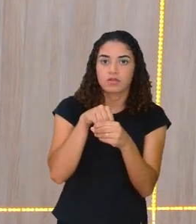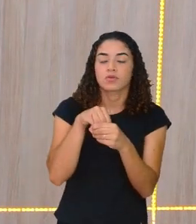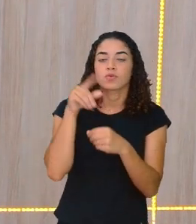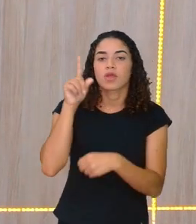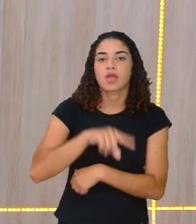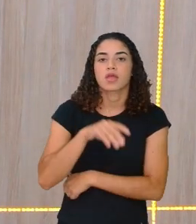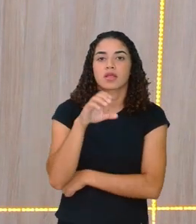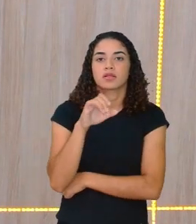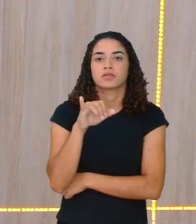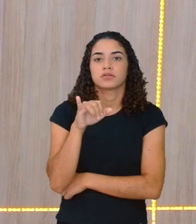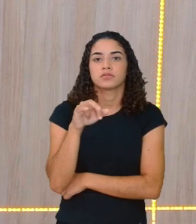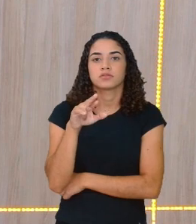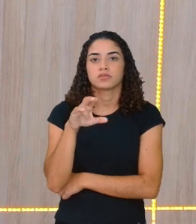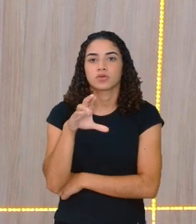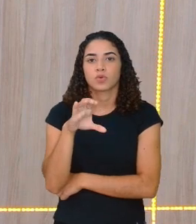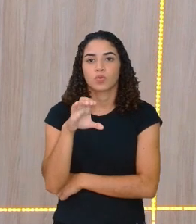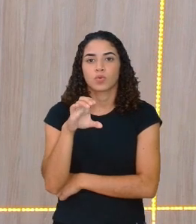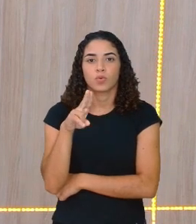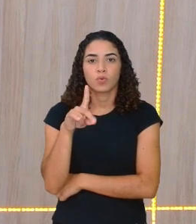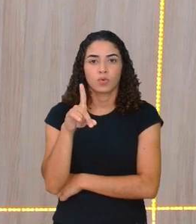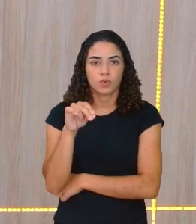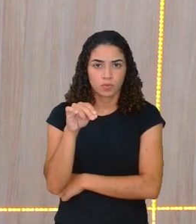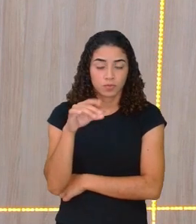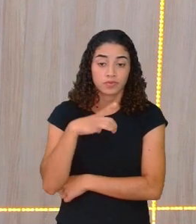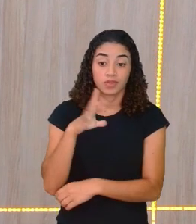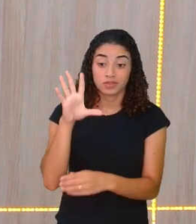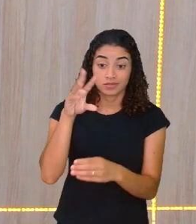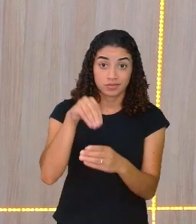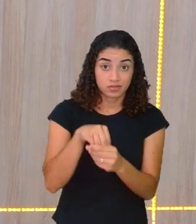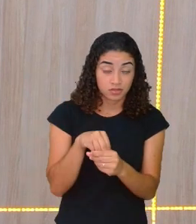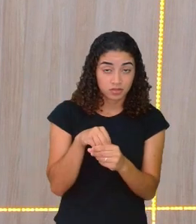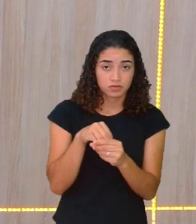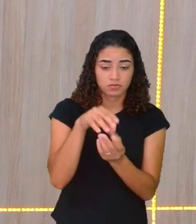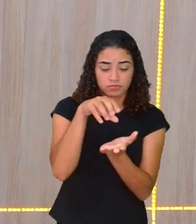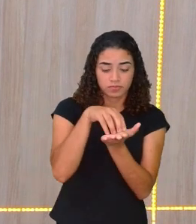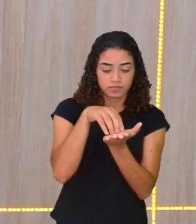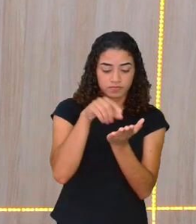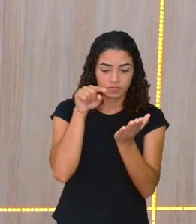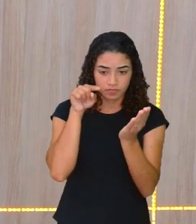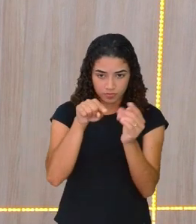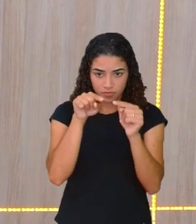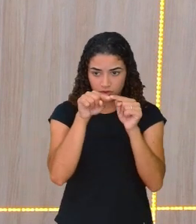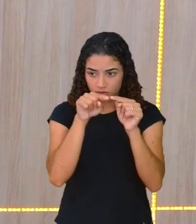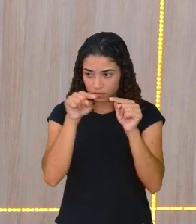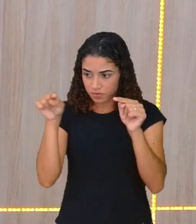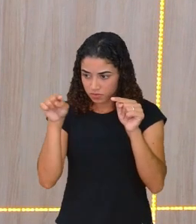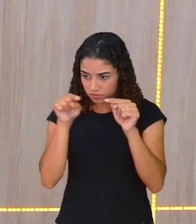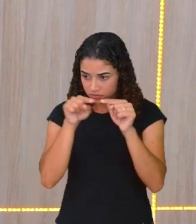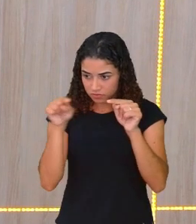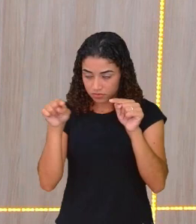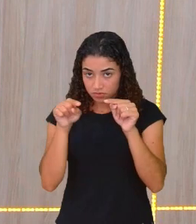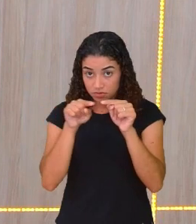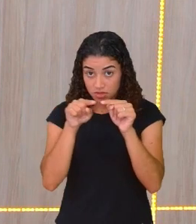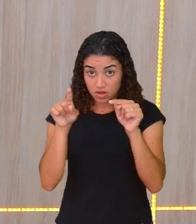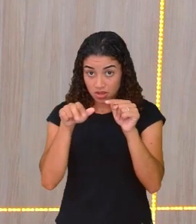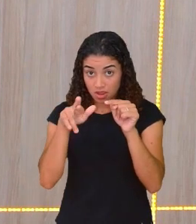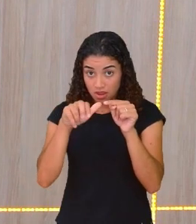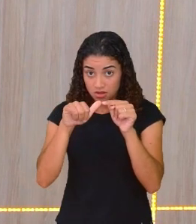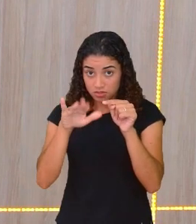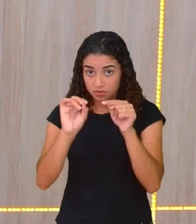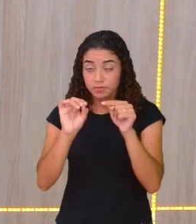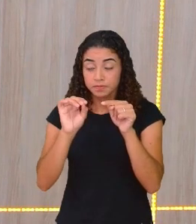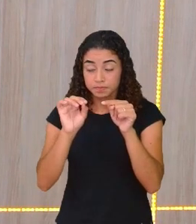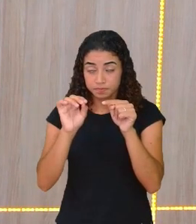chama de círculo. Temos o centro. A partir do centro até a borda, nós temos o